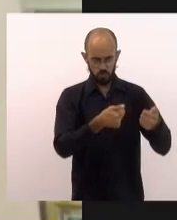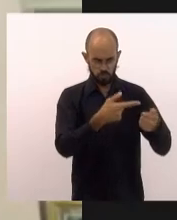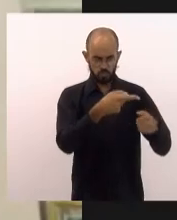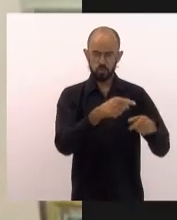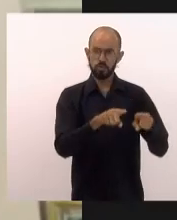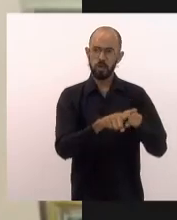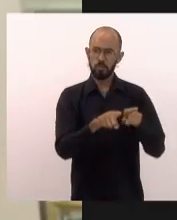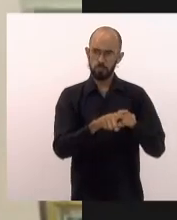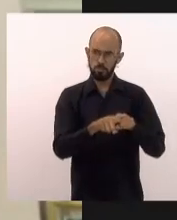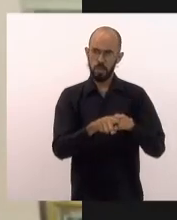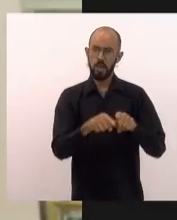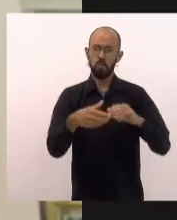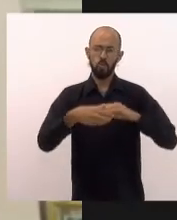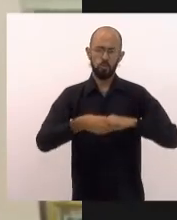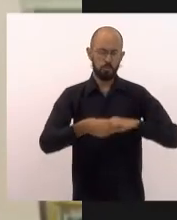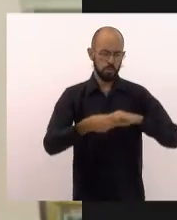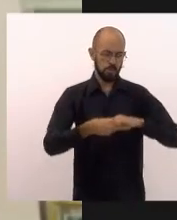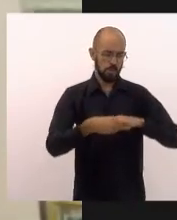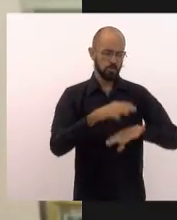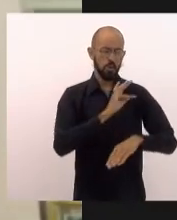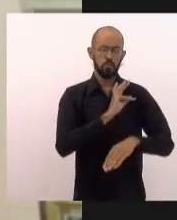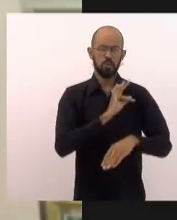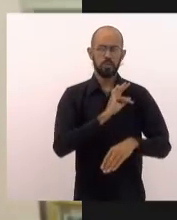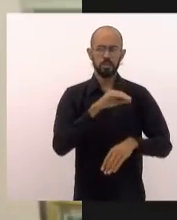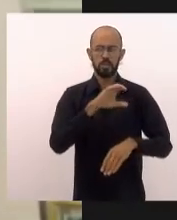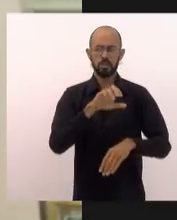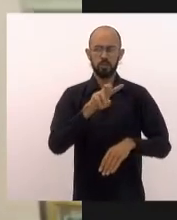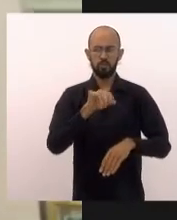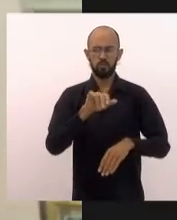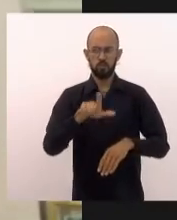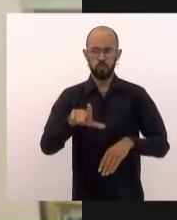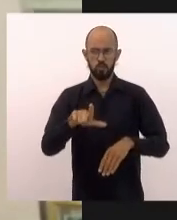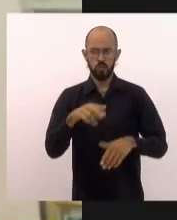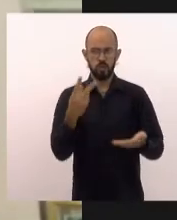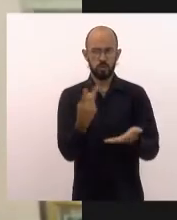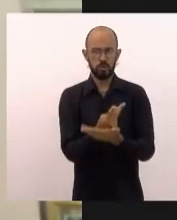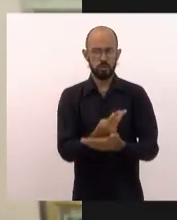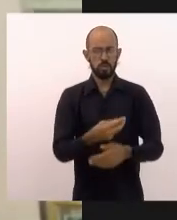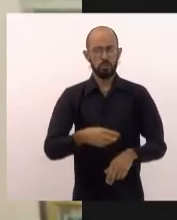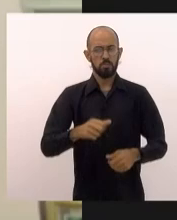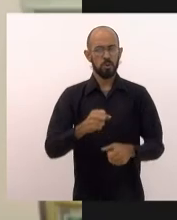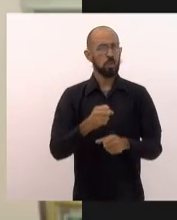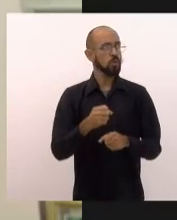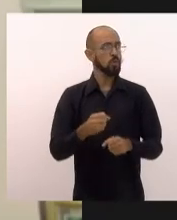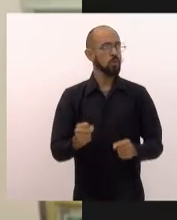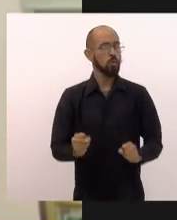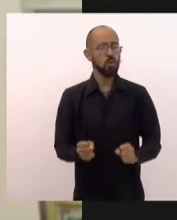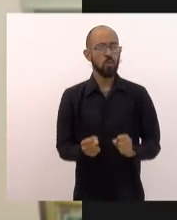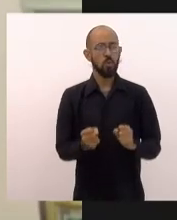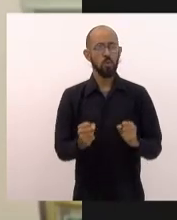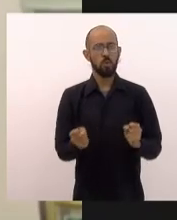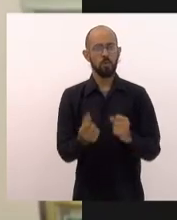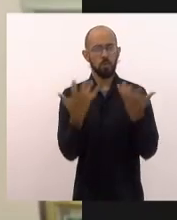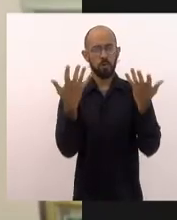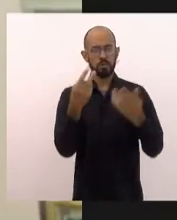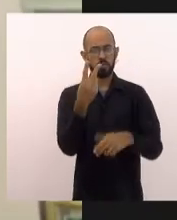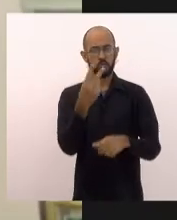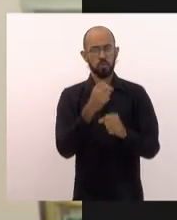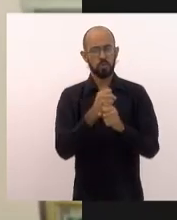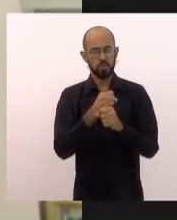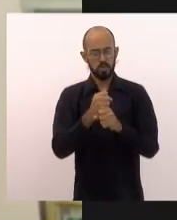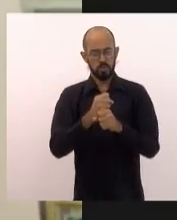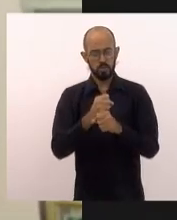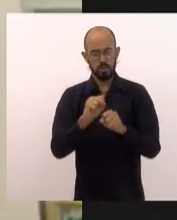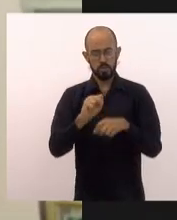cumprimento à Polícia Civil. Estive recentemente agora por ocasião do aniversário de 2 anos do programa Segurança Presente em Copacabana.